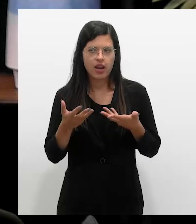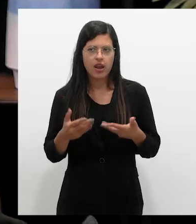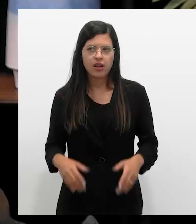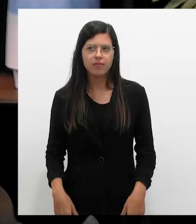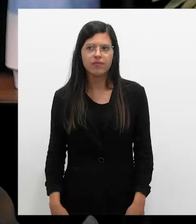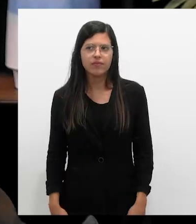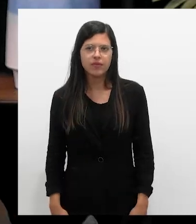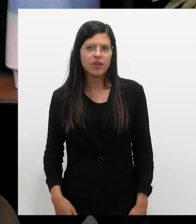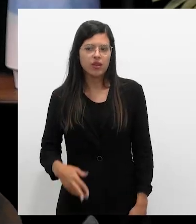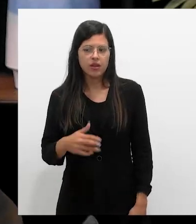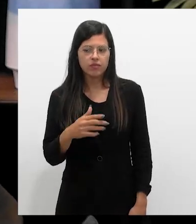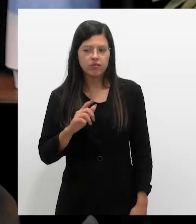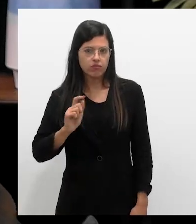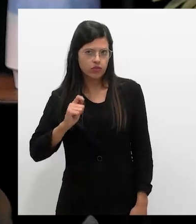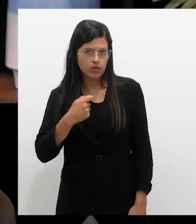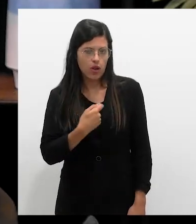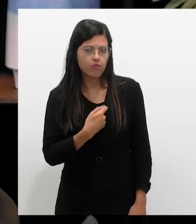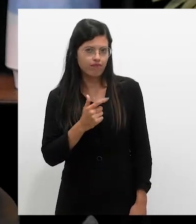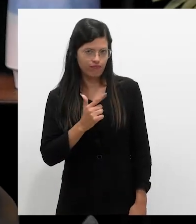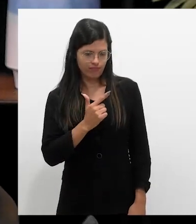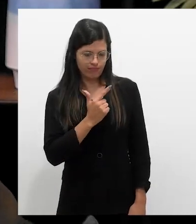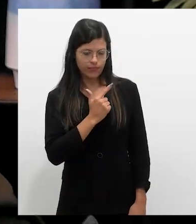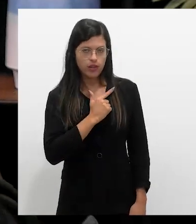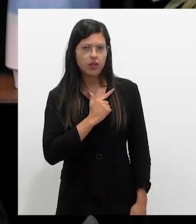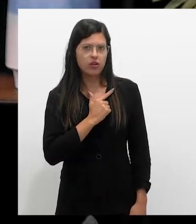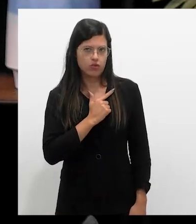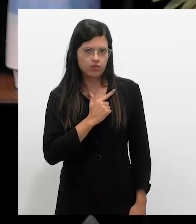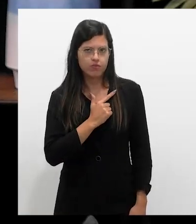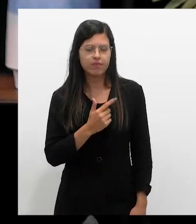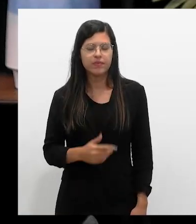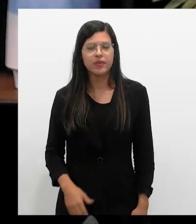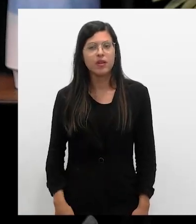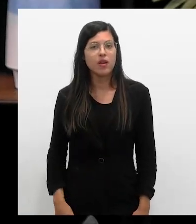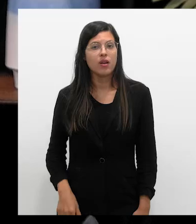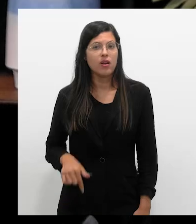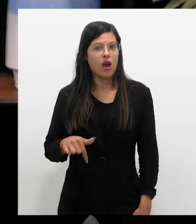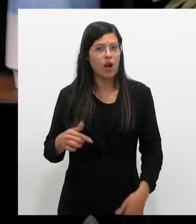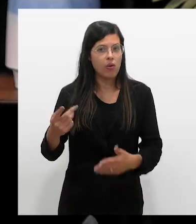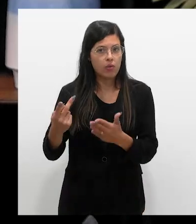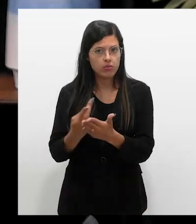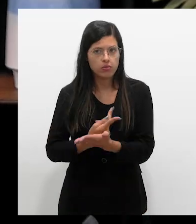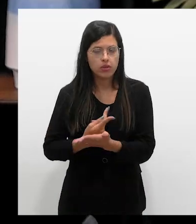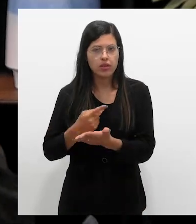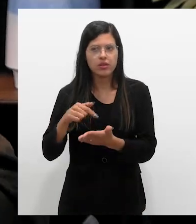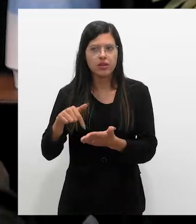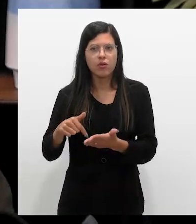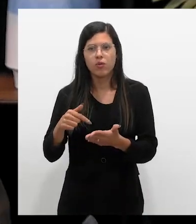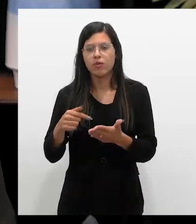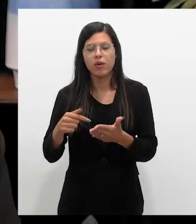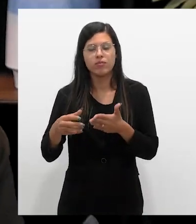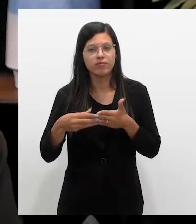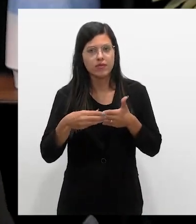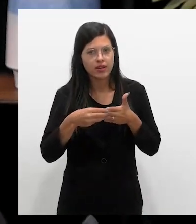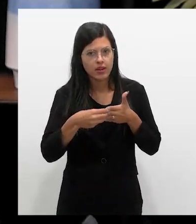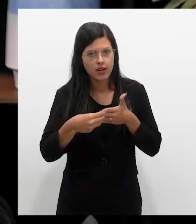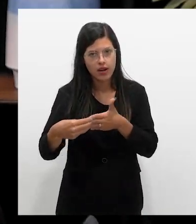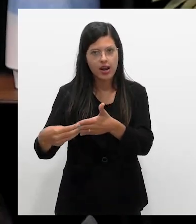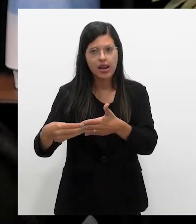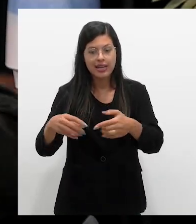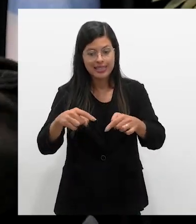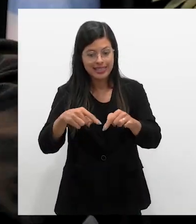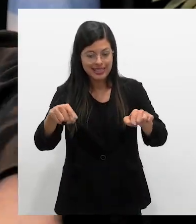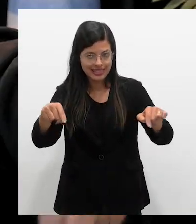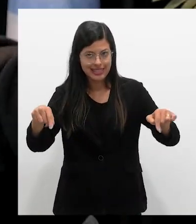conhecido durante seu papado. No caso, Leão foi o nome escolhido. Então, uma vez que acontece isso, ele é conduzido, Luzia,